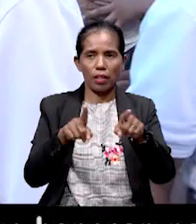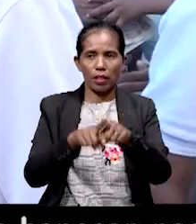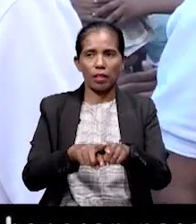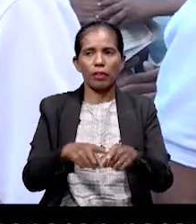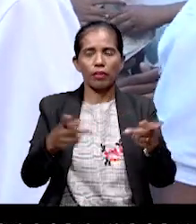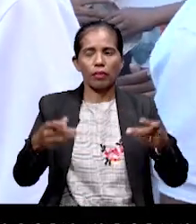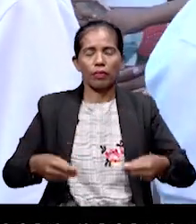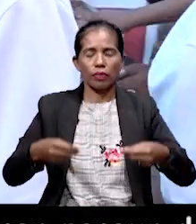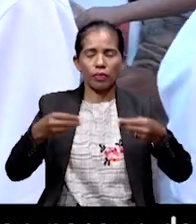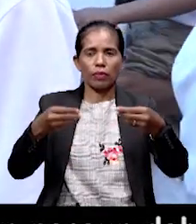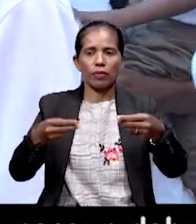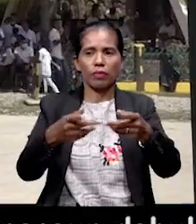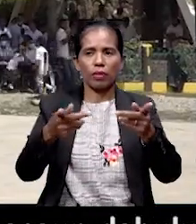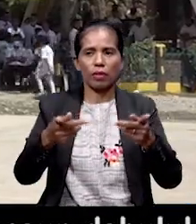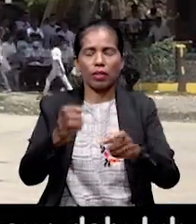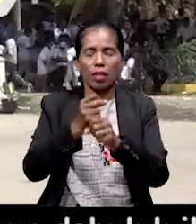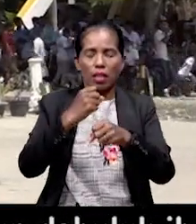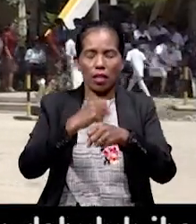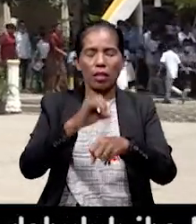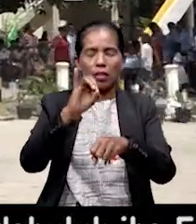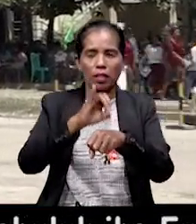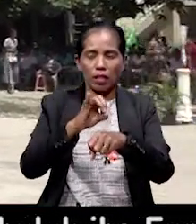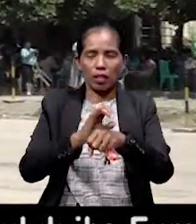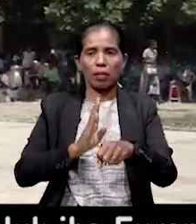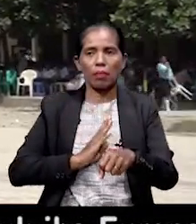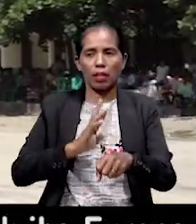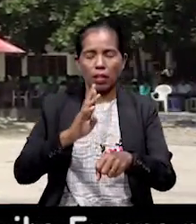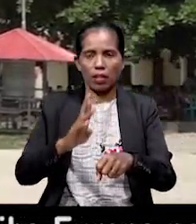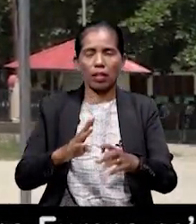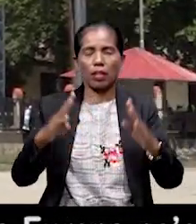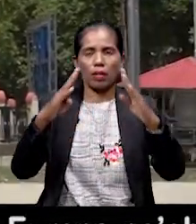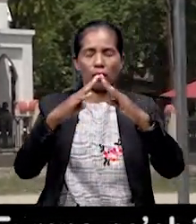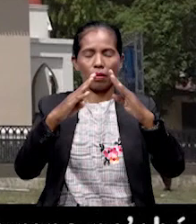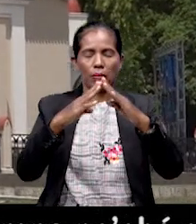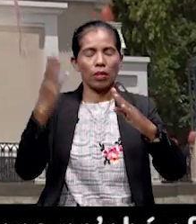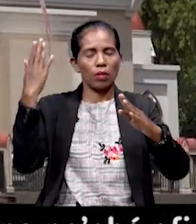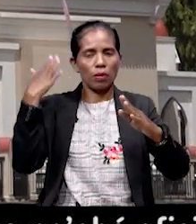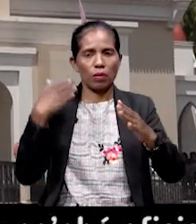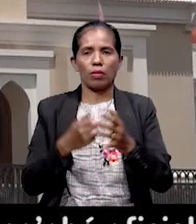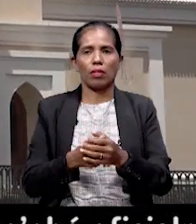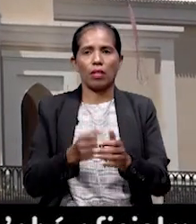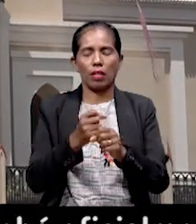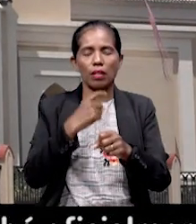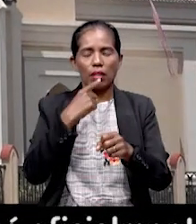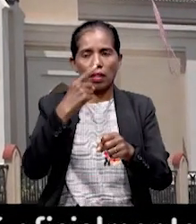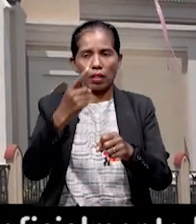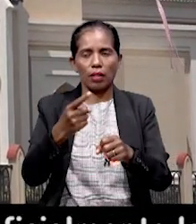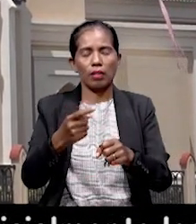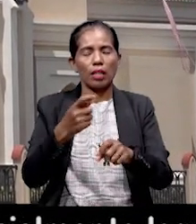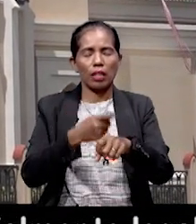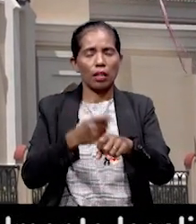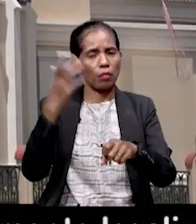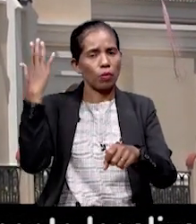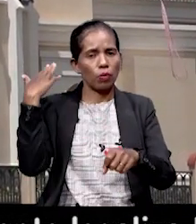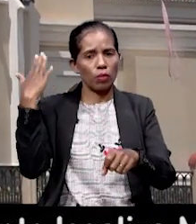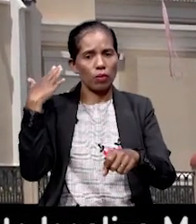nebe oferece rai ho di hari igreja Becora ne hateteng uma talitahang nebe comissão organizadora temine e a momento neba